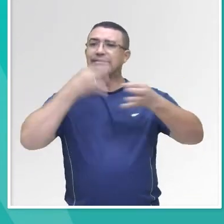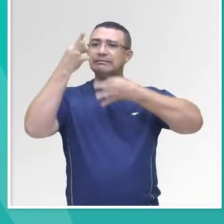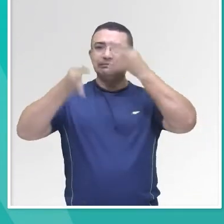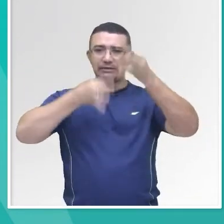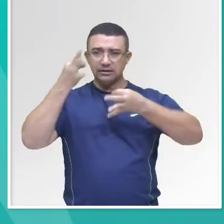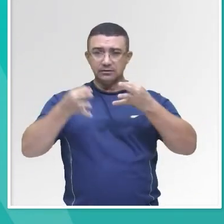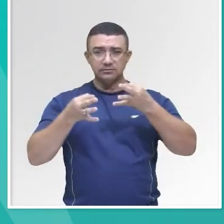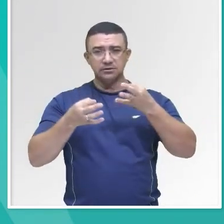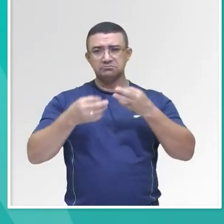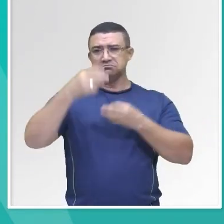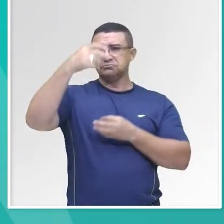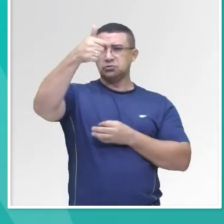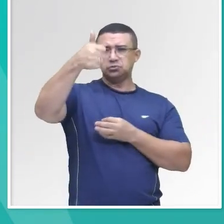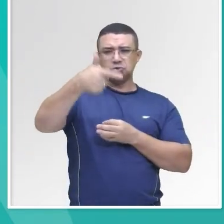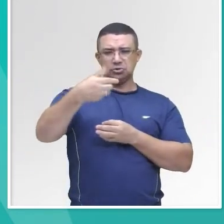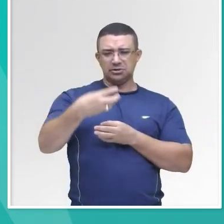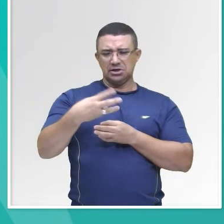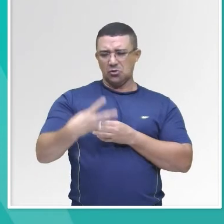ou 4.